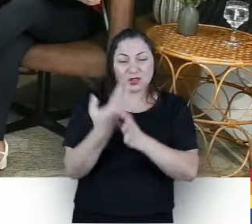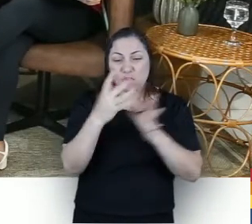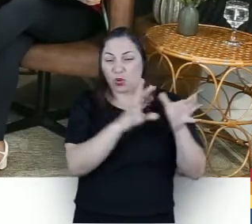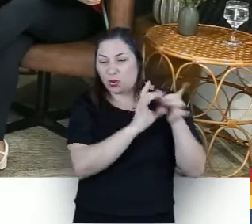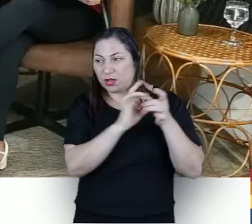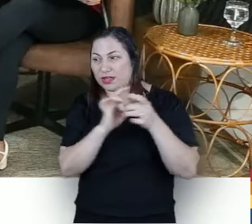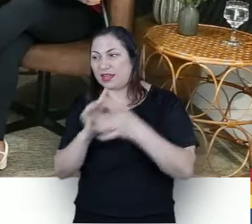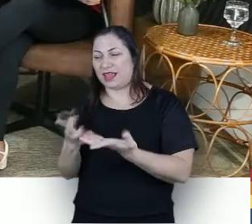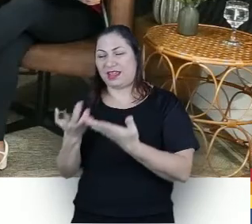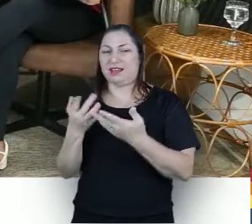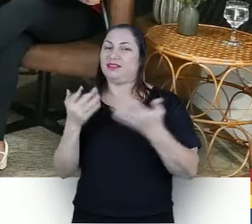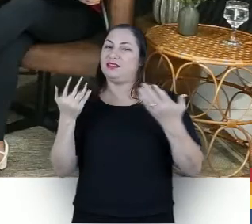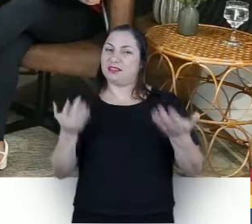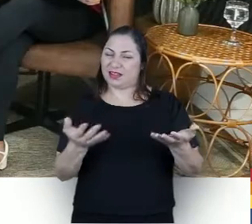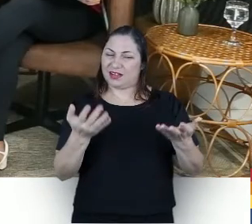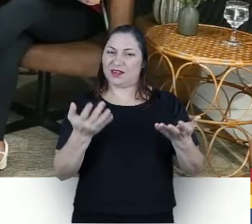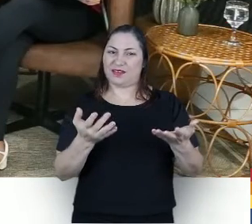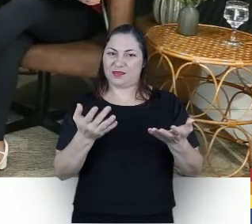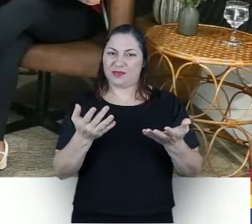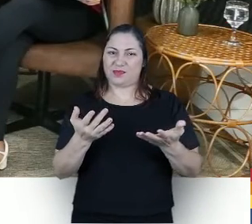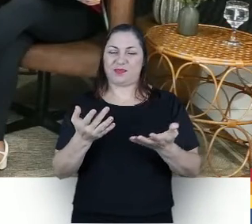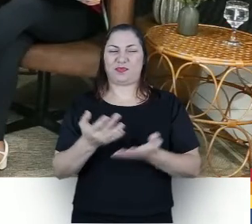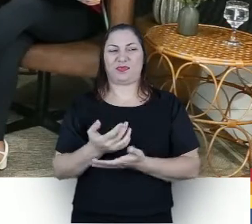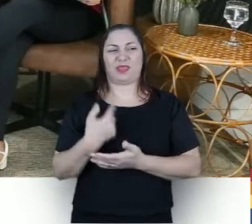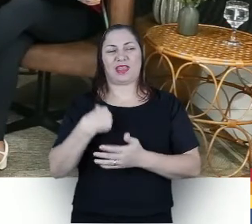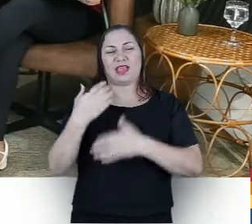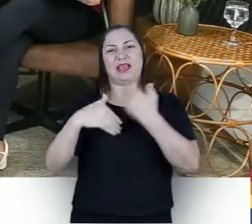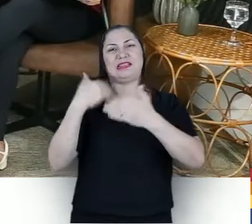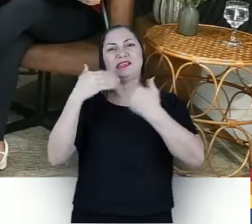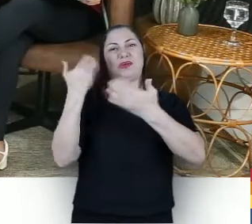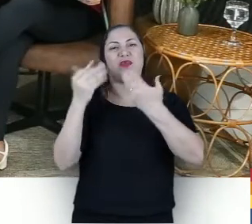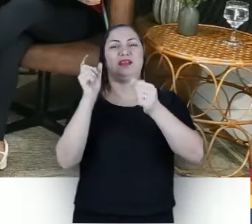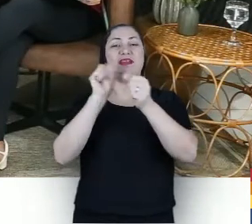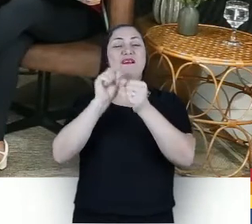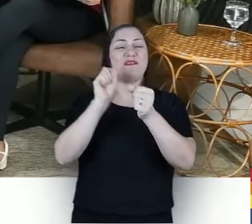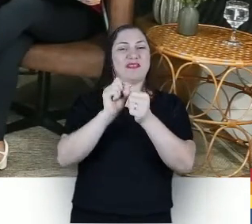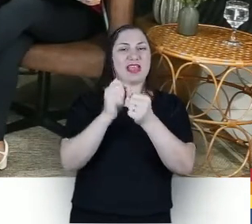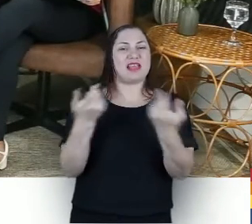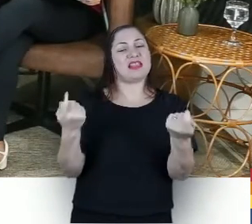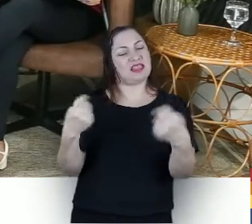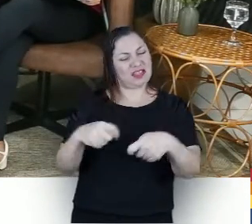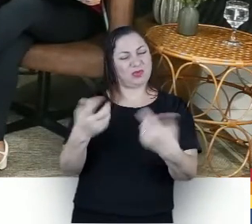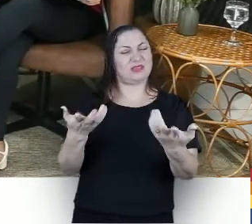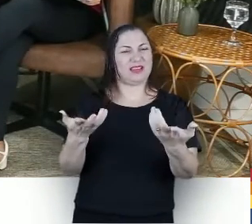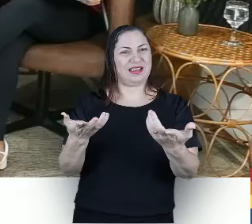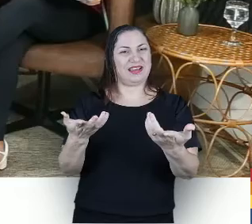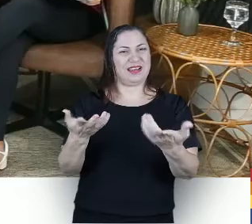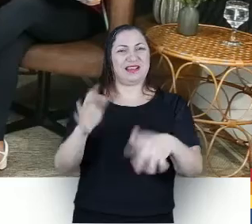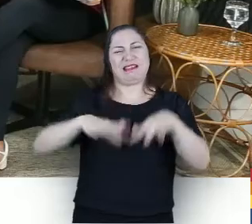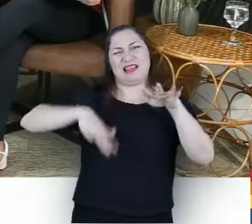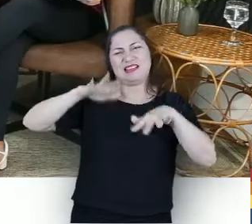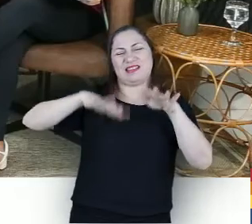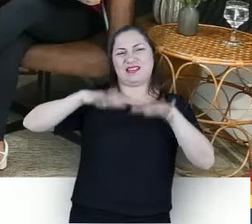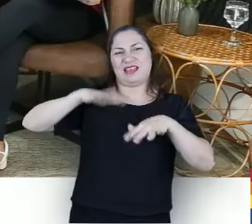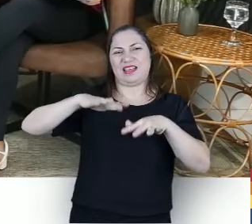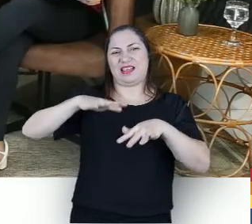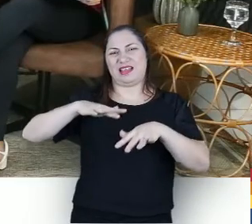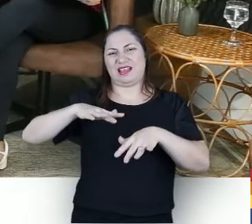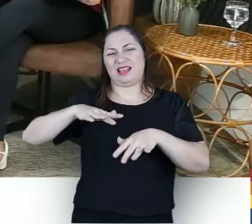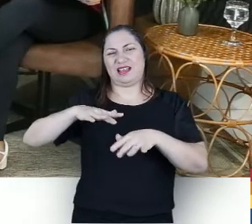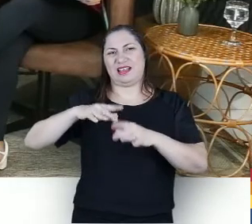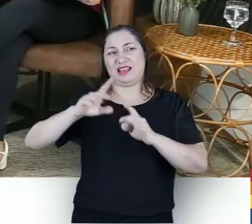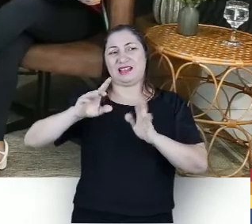construiu algo. Gente, você pensou, as minhas eletivas são tipo uns filhinhos, né? Porque, nossa, eu construí, eu criei, eu pensei